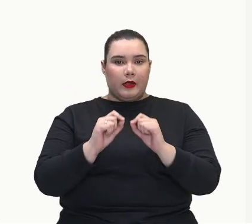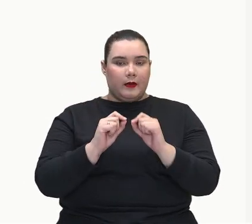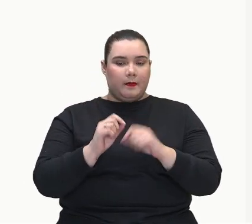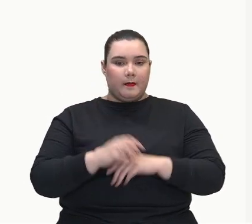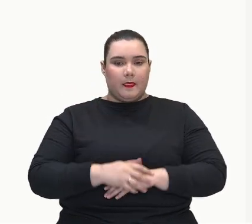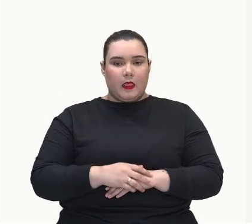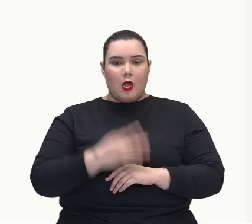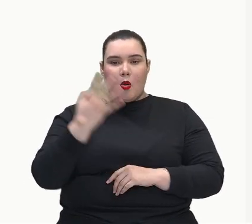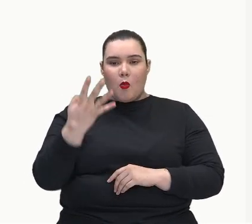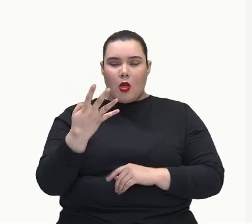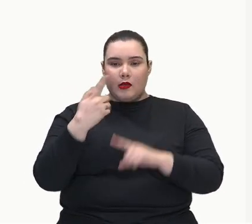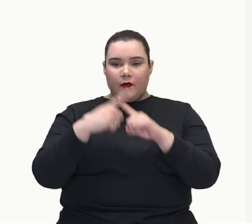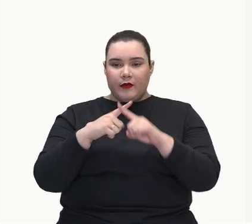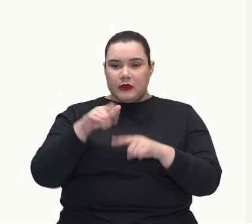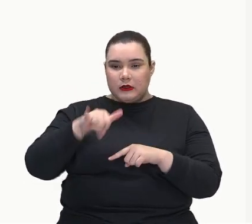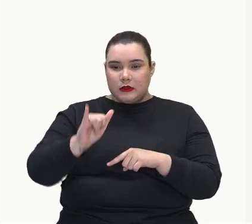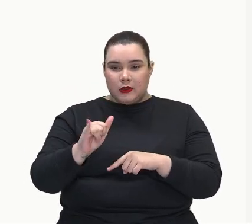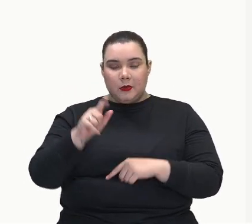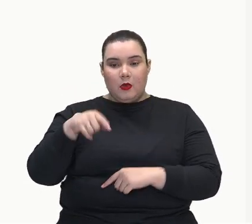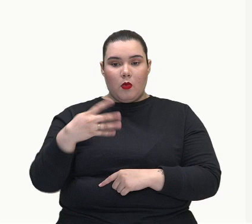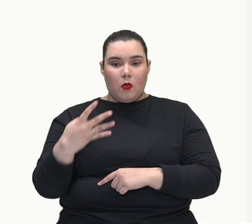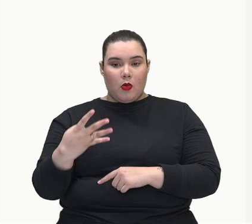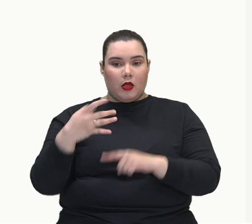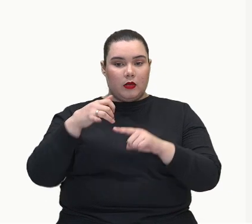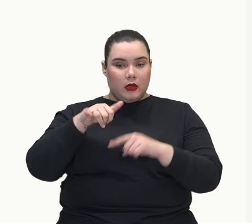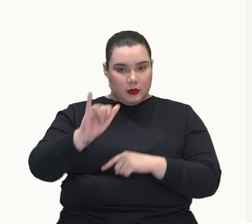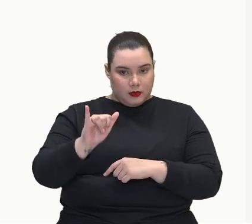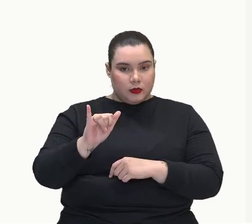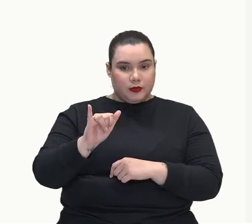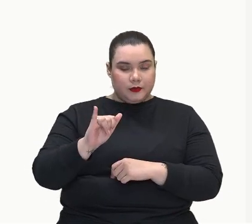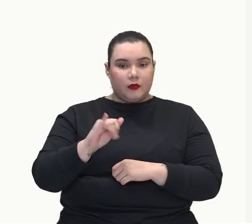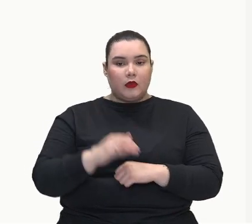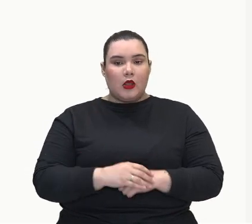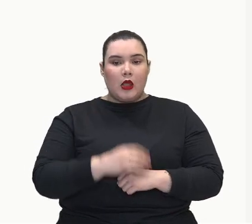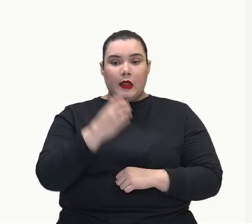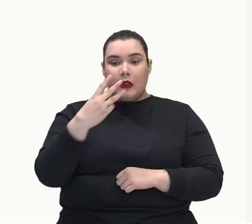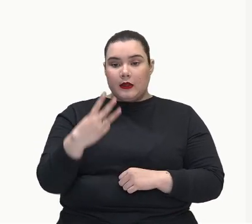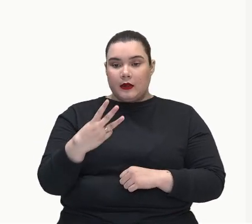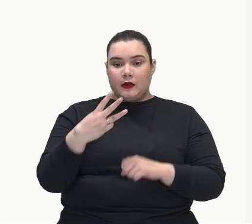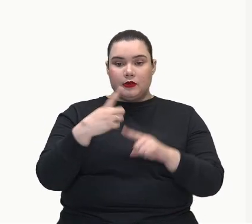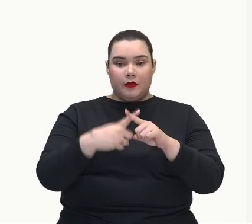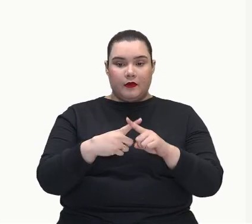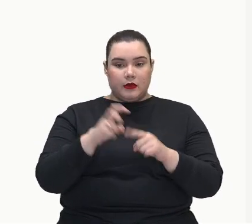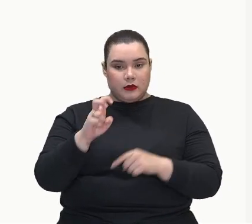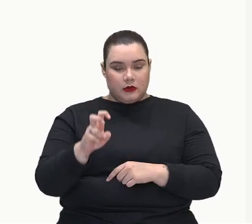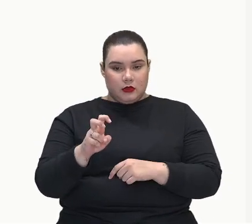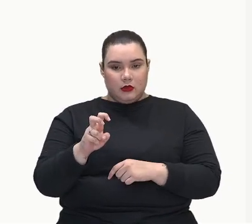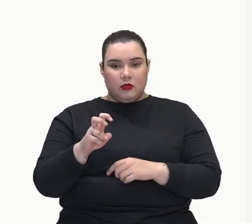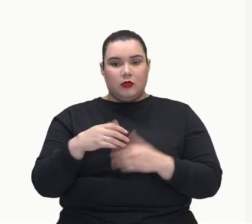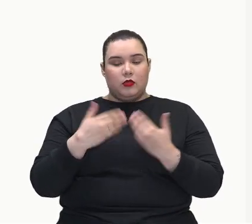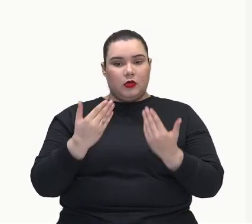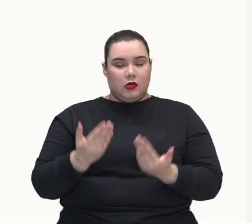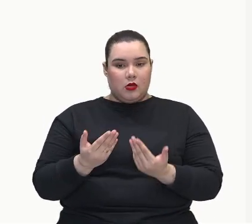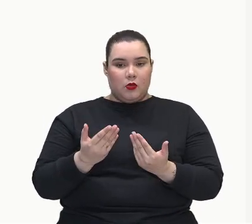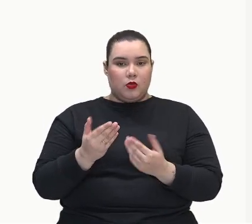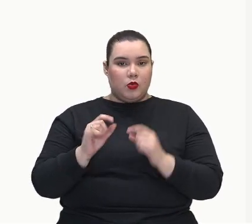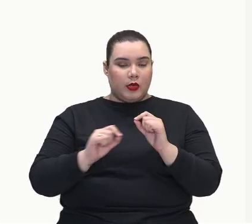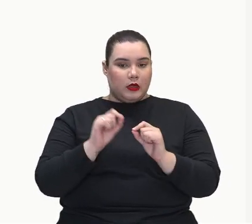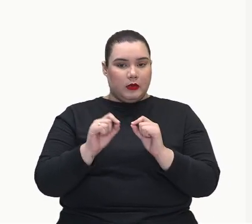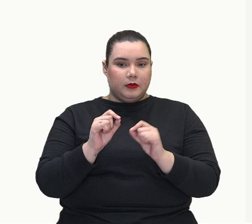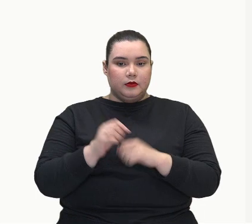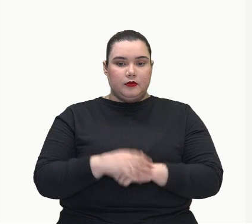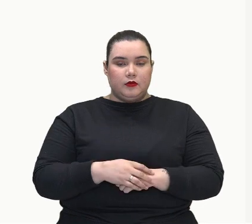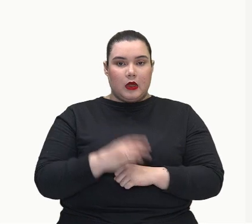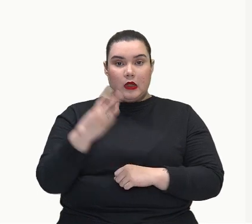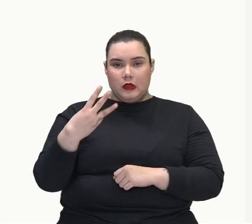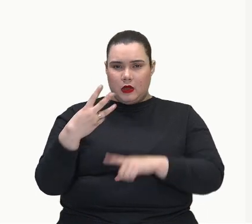que dá 4Y, e 3 vezes 5. E aí nós vamos ter que Y é igual a 3 vezes